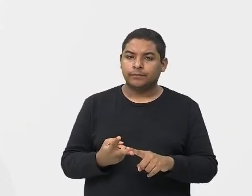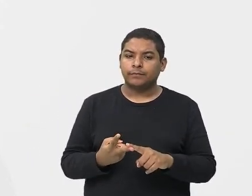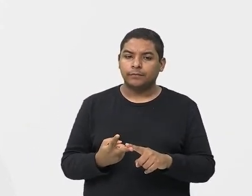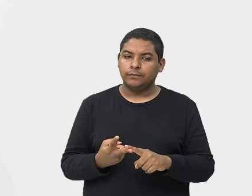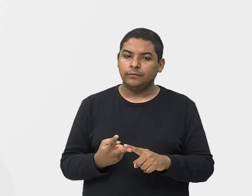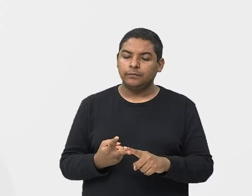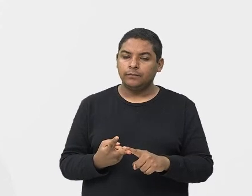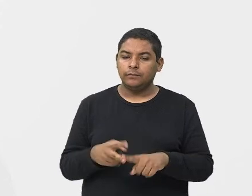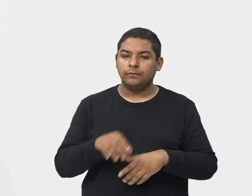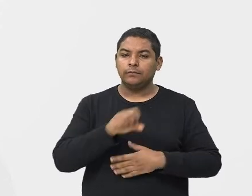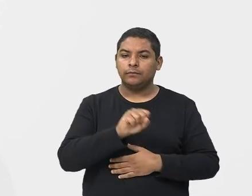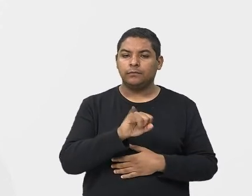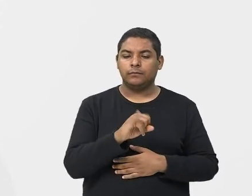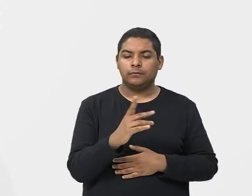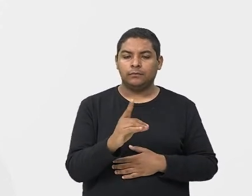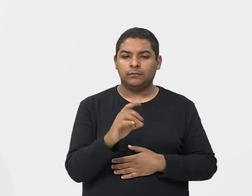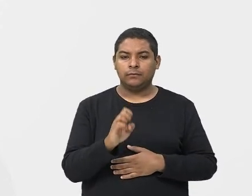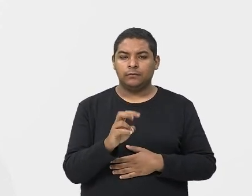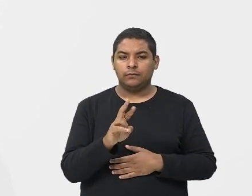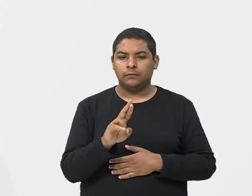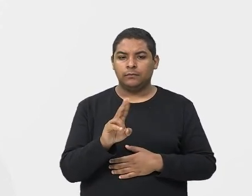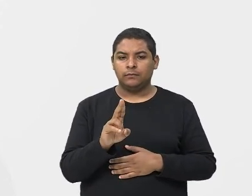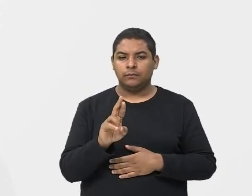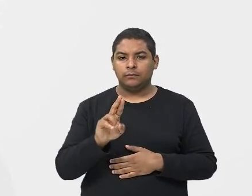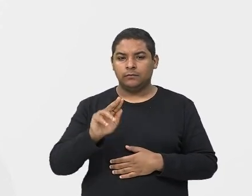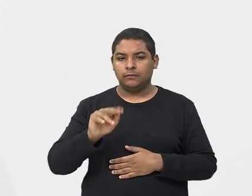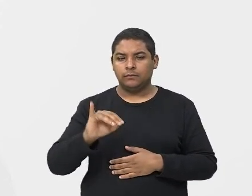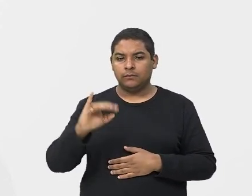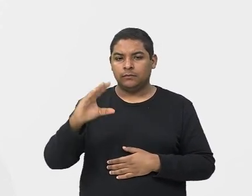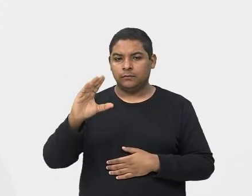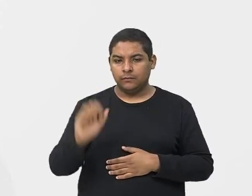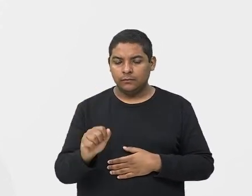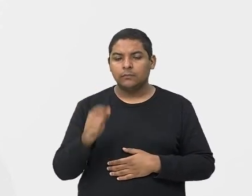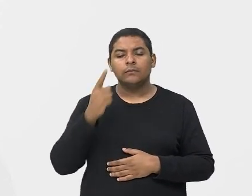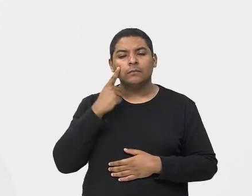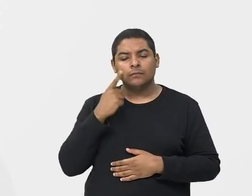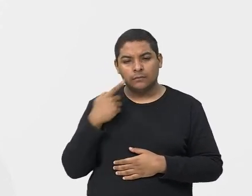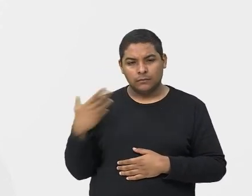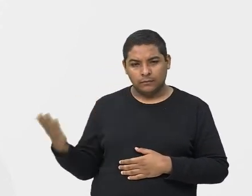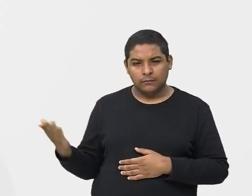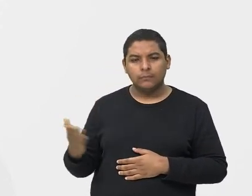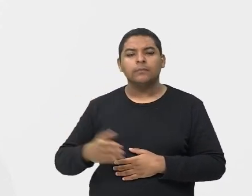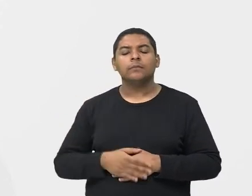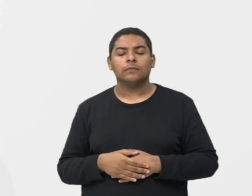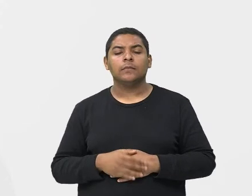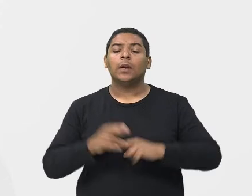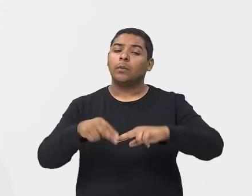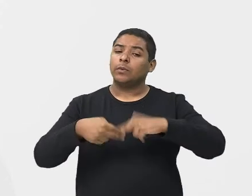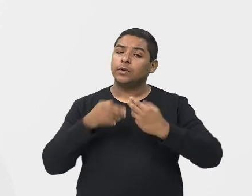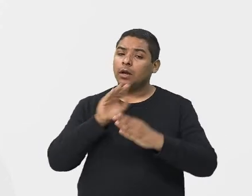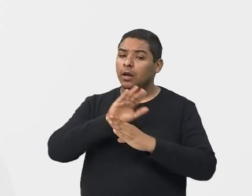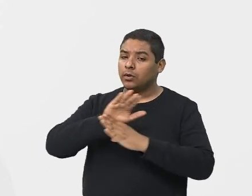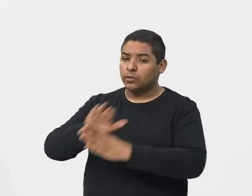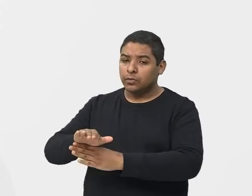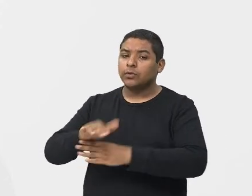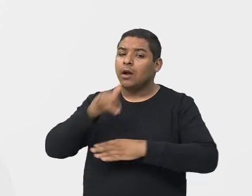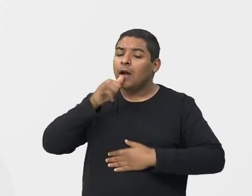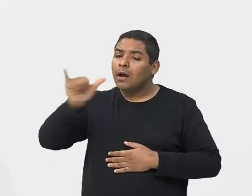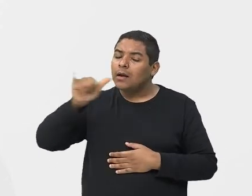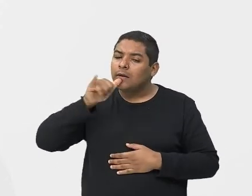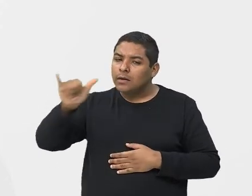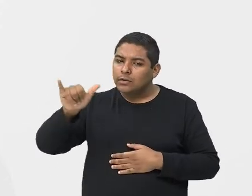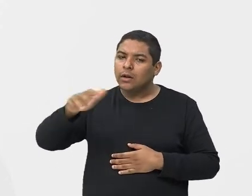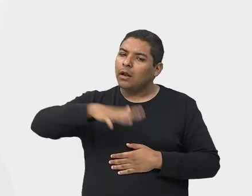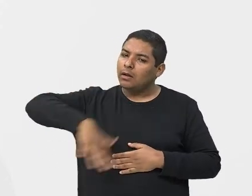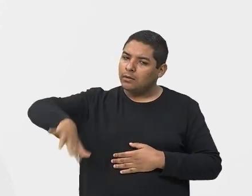ligado à parte da siderurgia, e isso acaba ajudando aí na oferta de